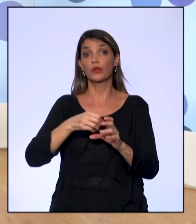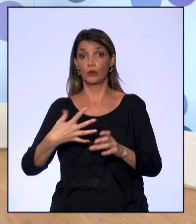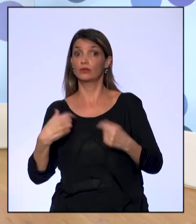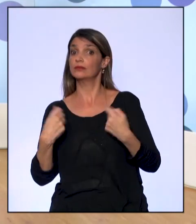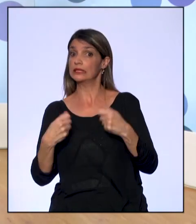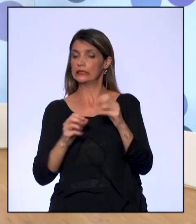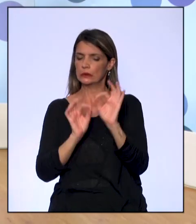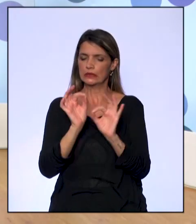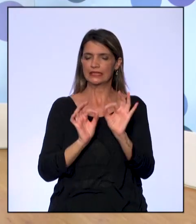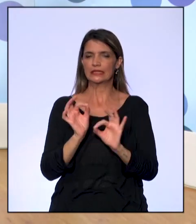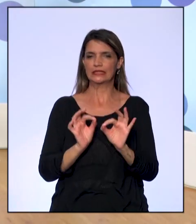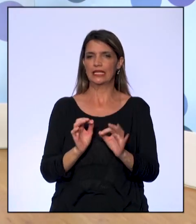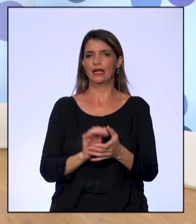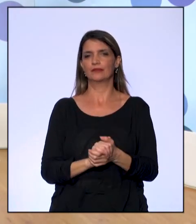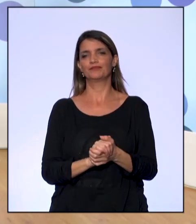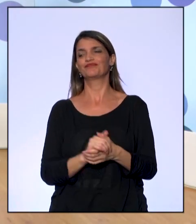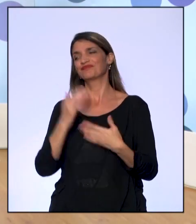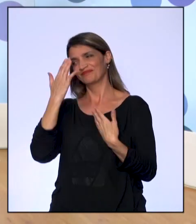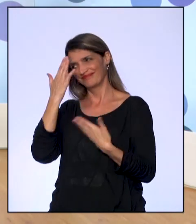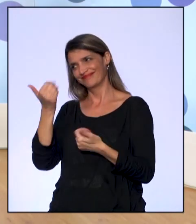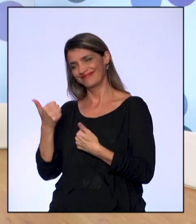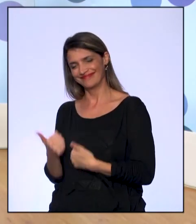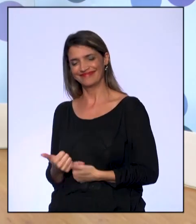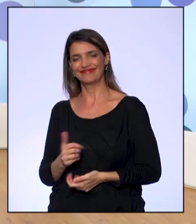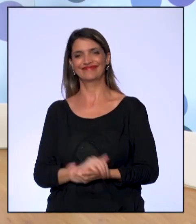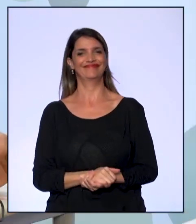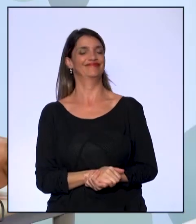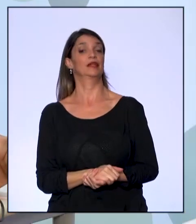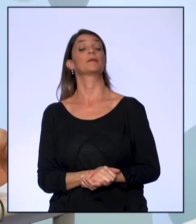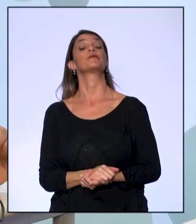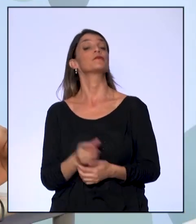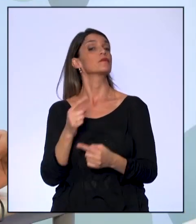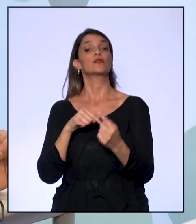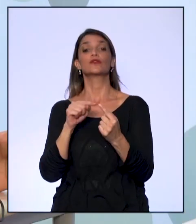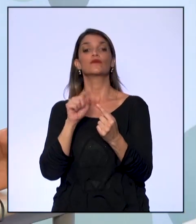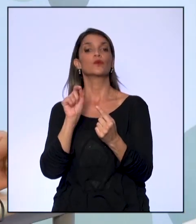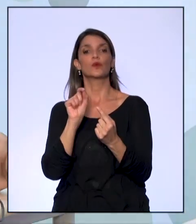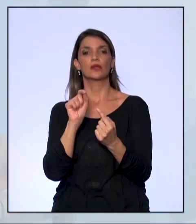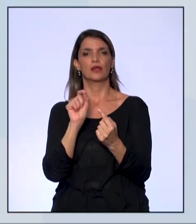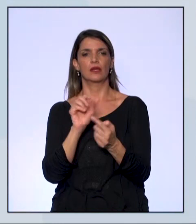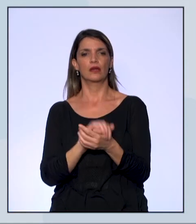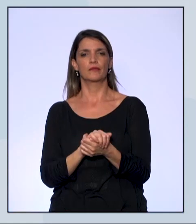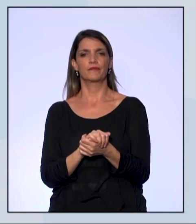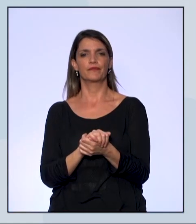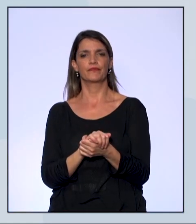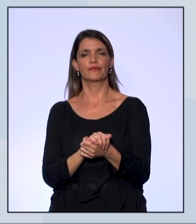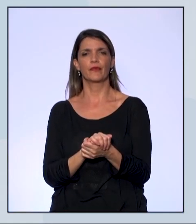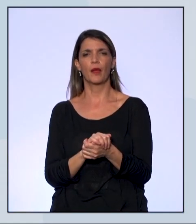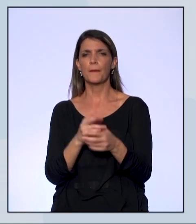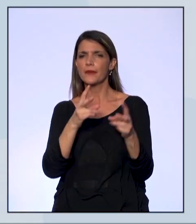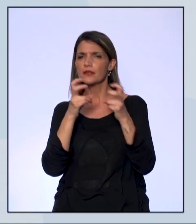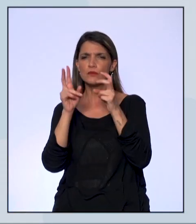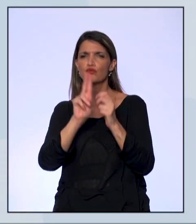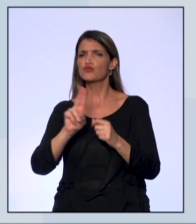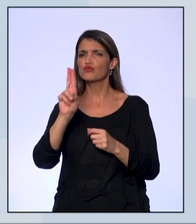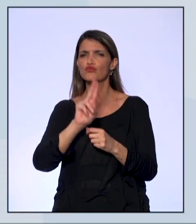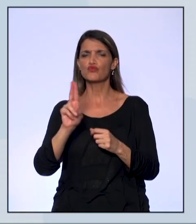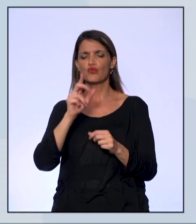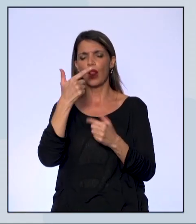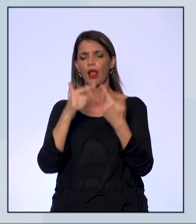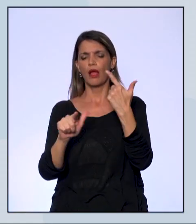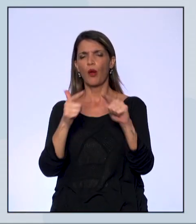isso mal né obrigado por lembrar o tá bom sem problemas estão lá o objetivo identificar o uso das figuras de linguagem